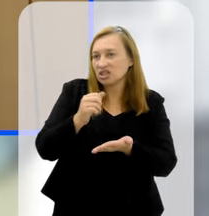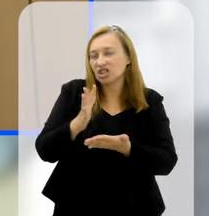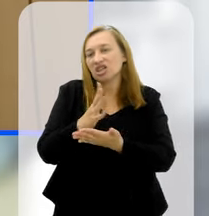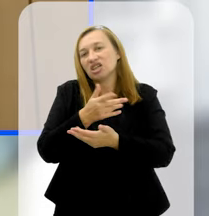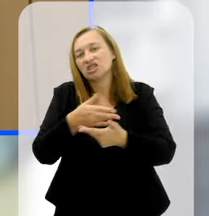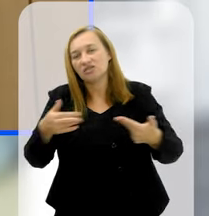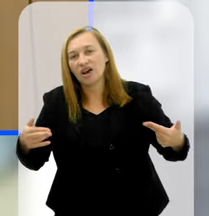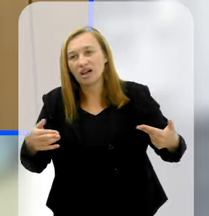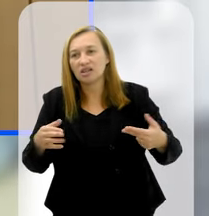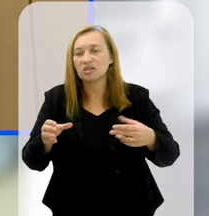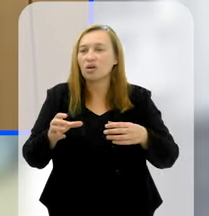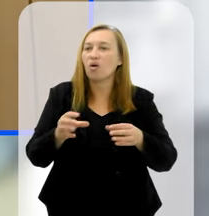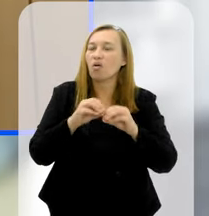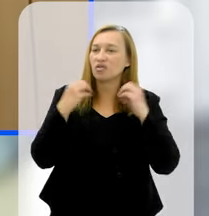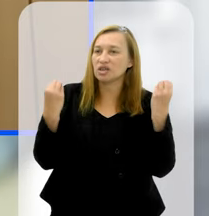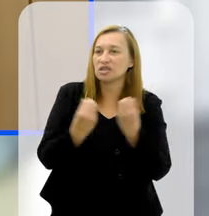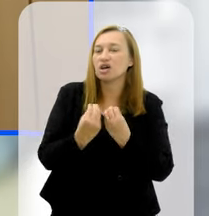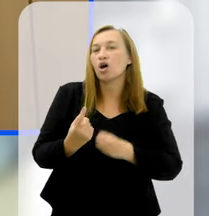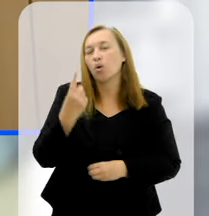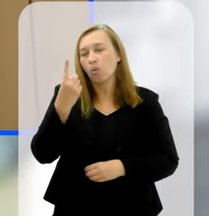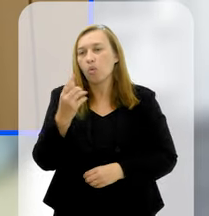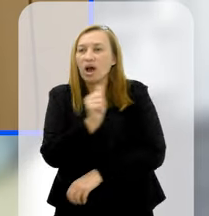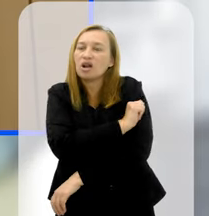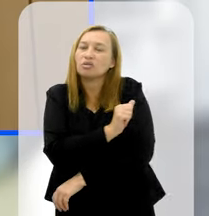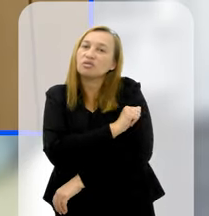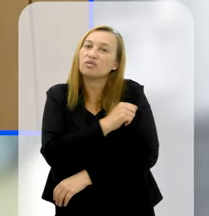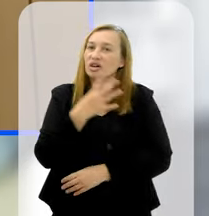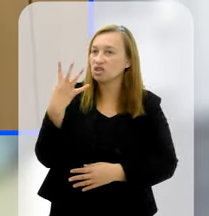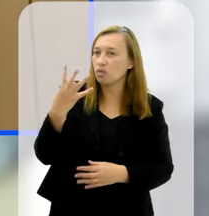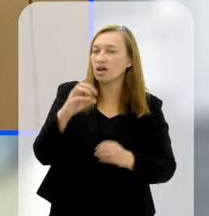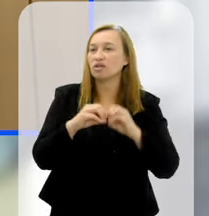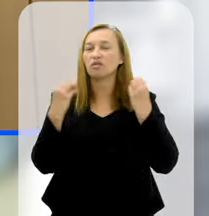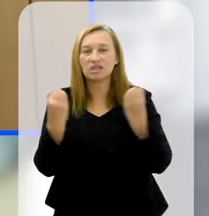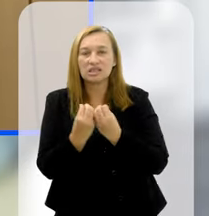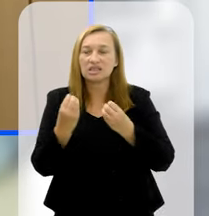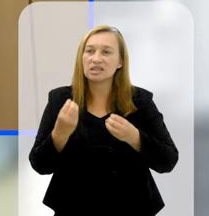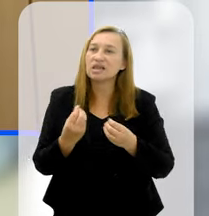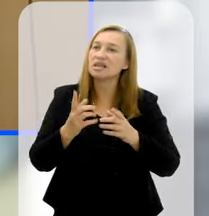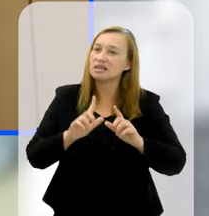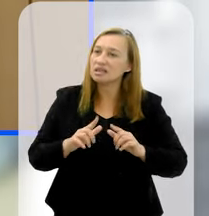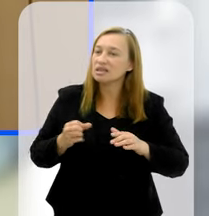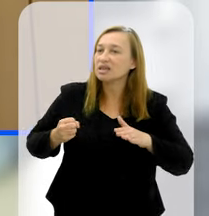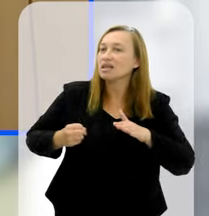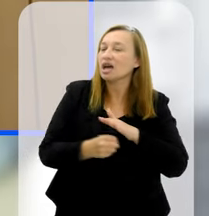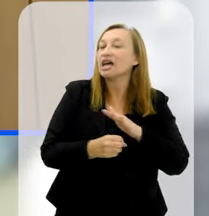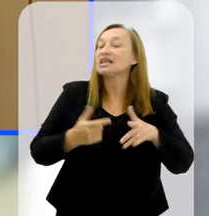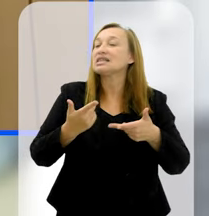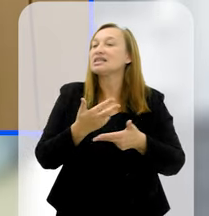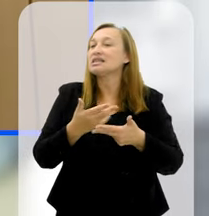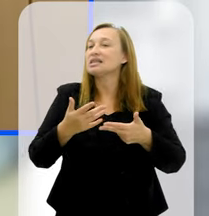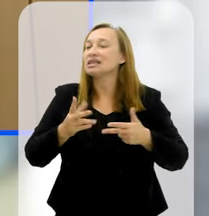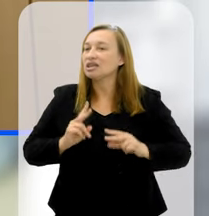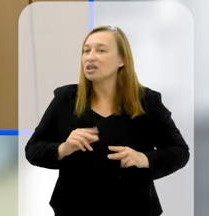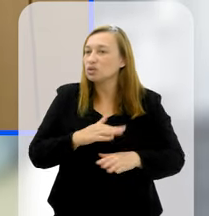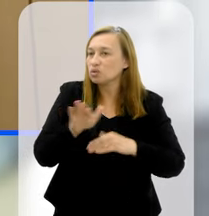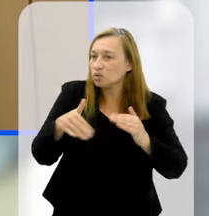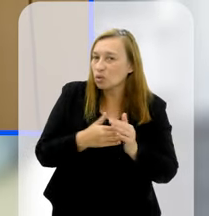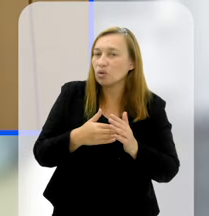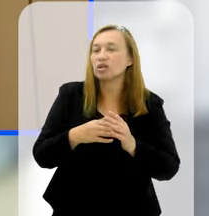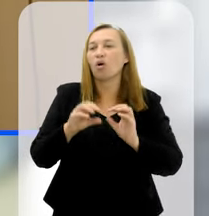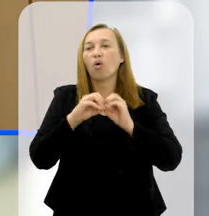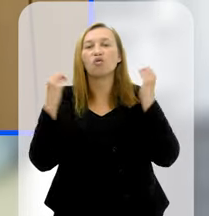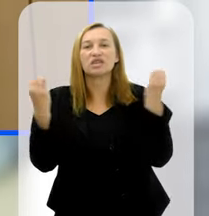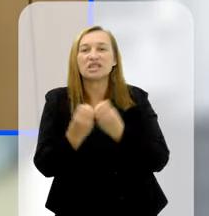diversas oficinas. Então, um aluno faz quatro oficinas, e eles são muito engajados em todas essas